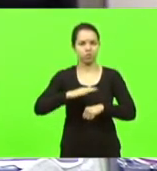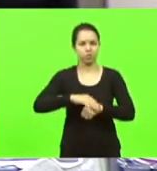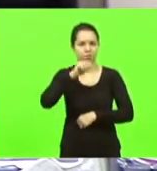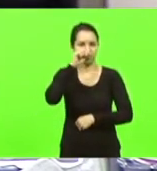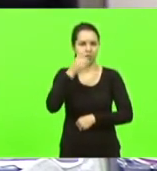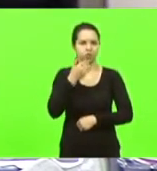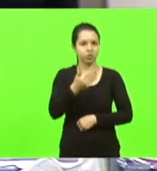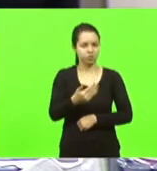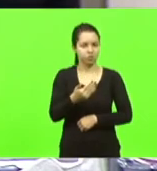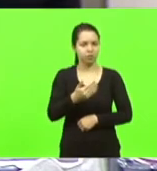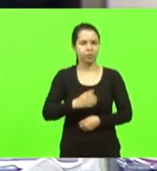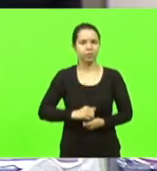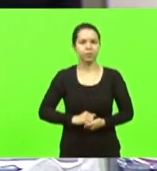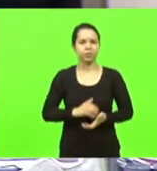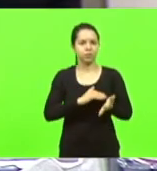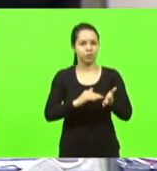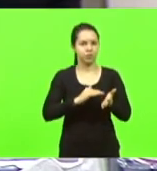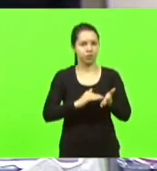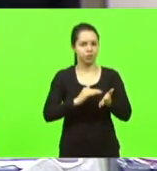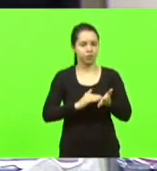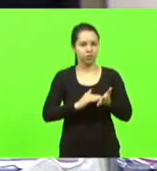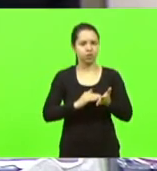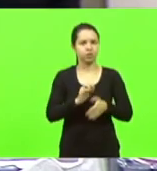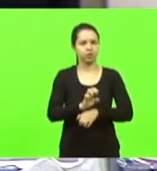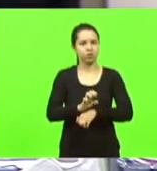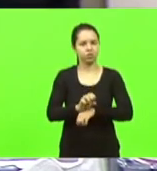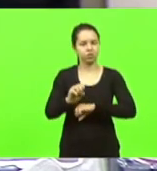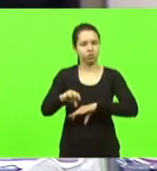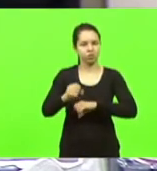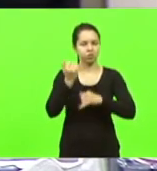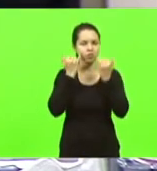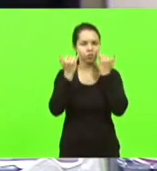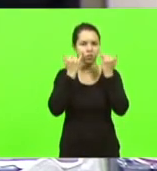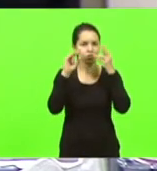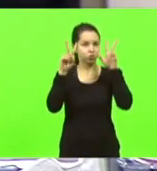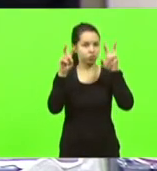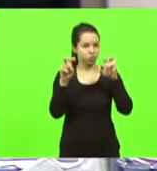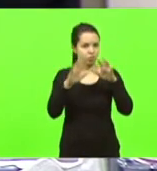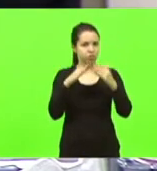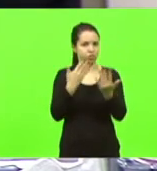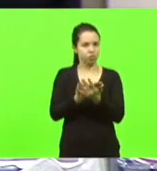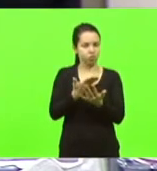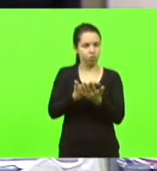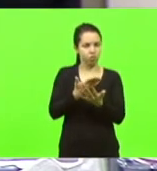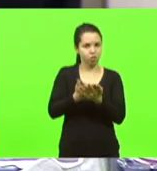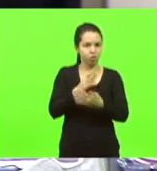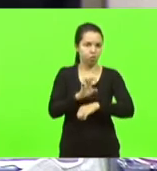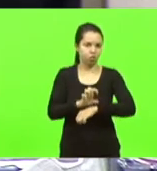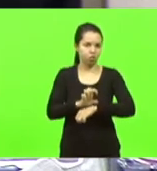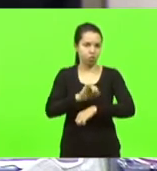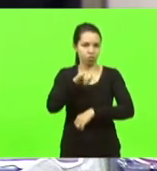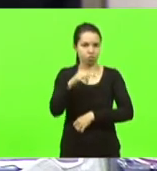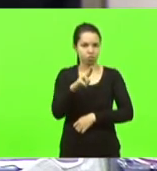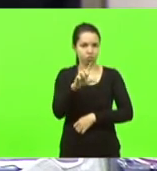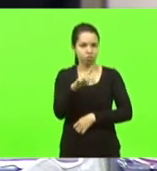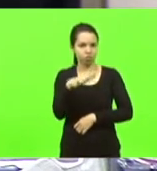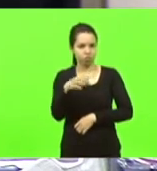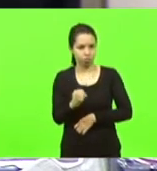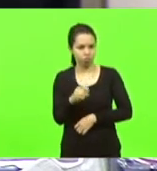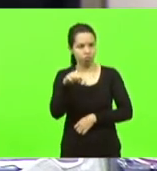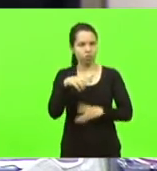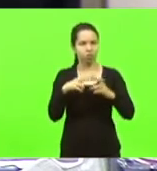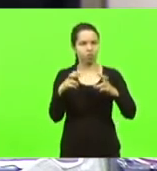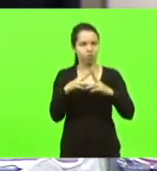João Amin solicitando ao secretário de Estado da Educação e informações acerca da Escola Estadual Júlio da Costa Neves localizado em Florianópolis